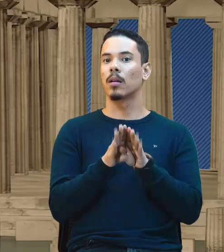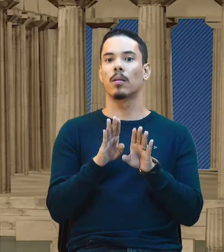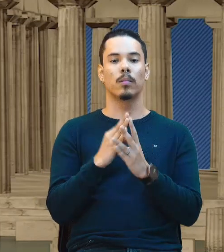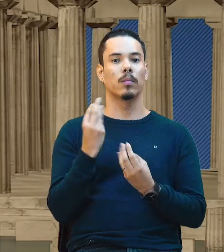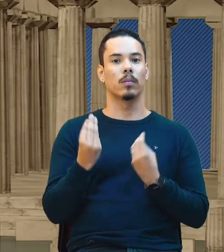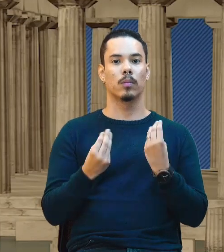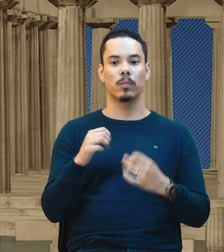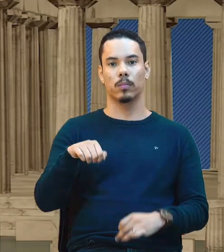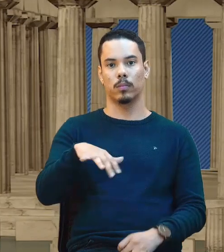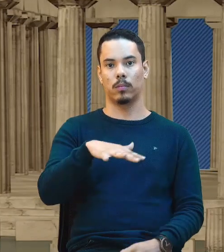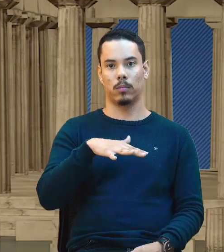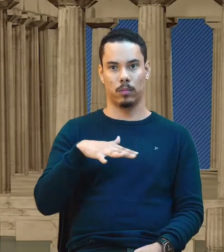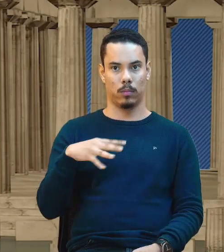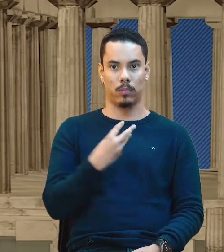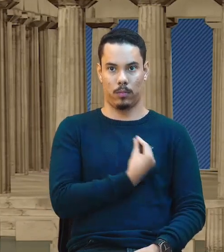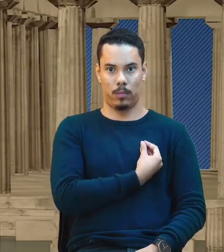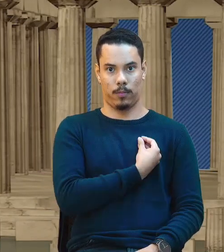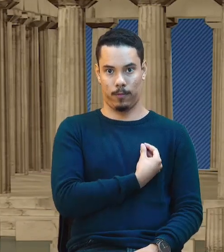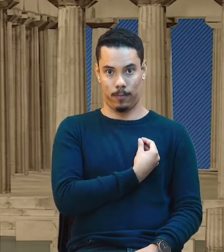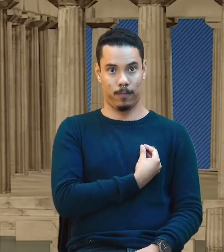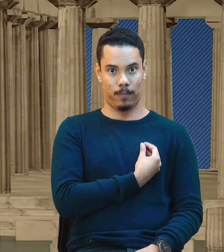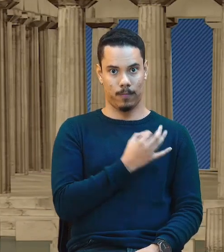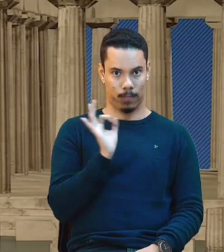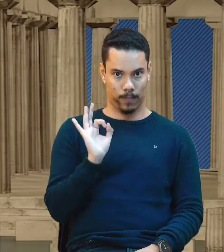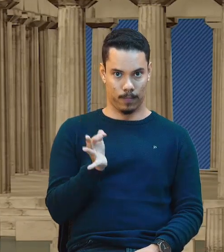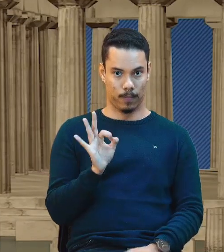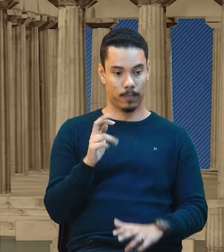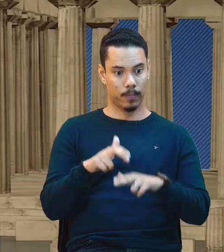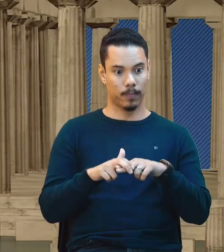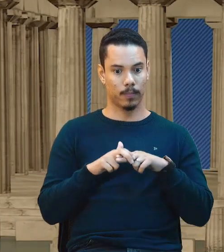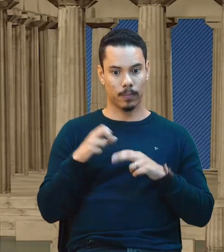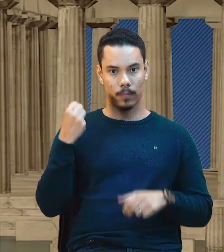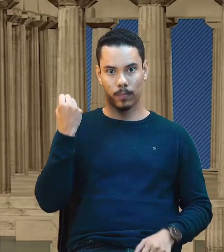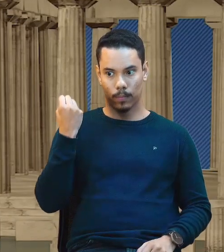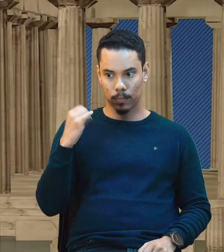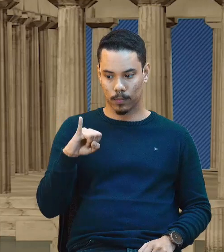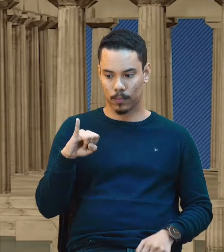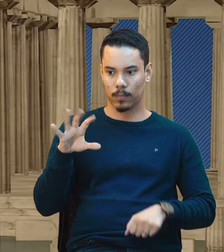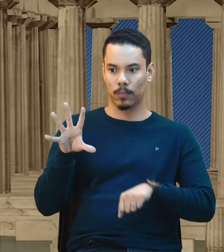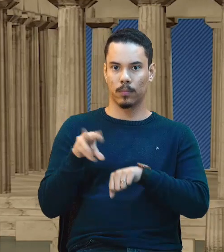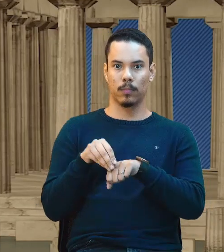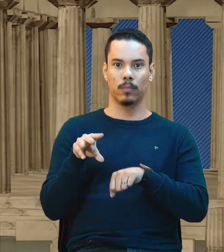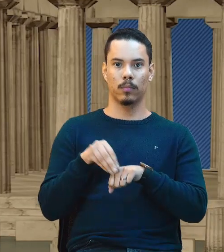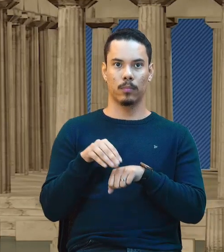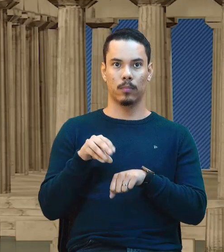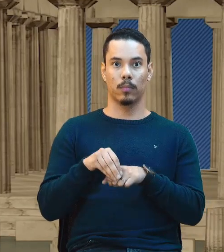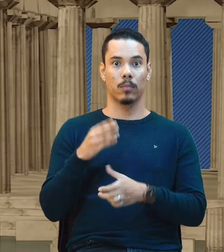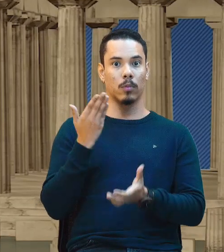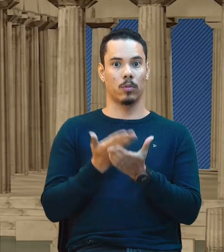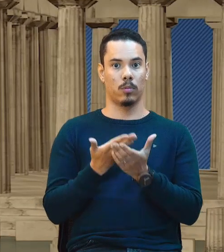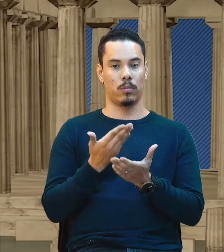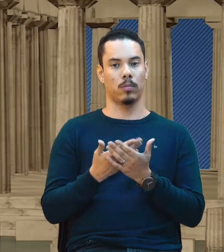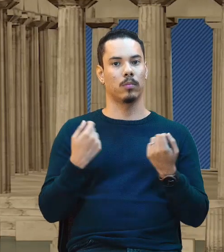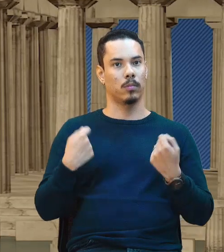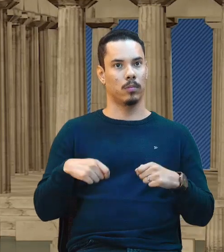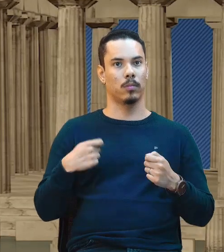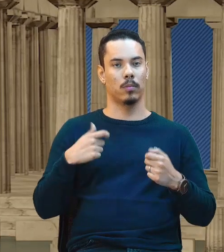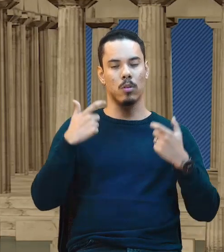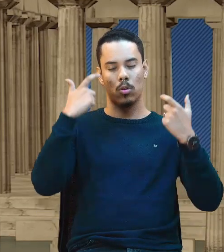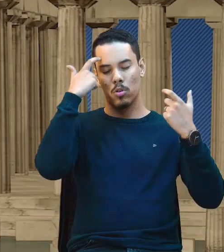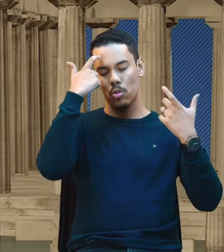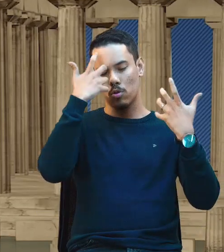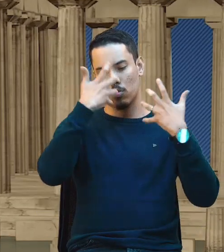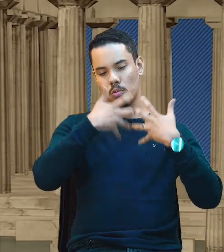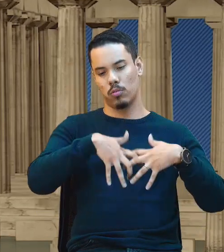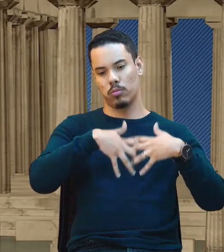do cotidiano que irão vir. Ou seja, se aquele conhecimento, o estudante tem que refletir isso. Aquele